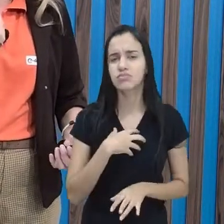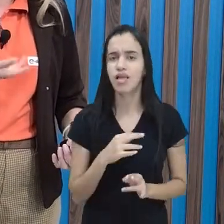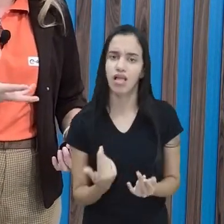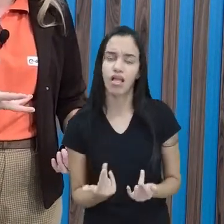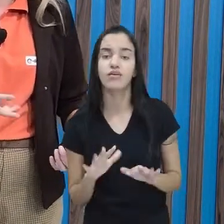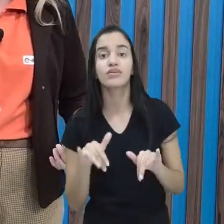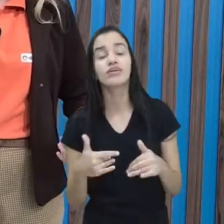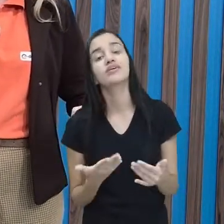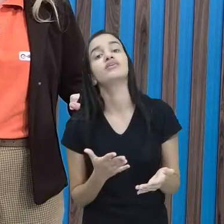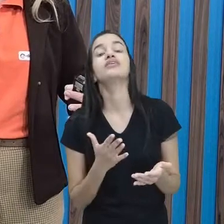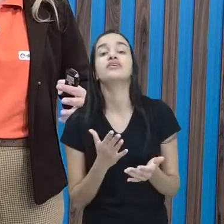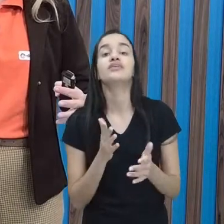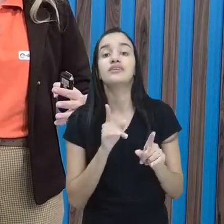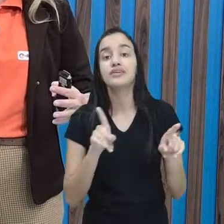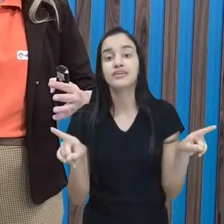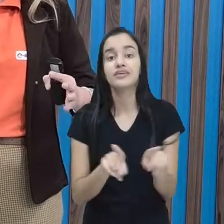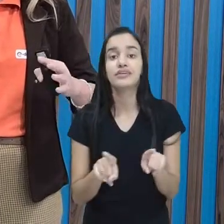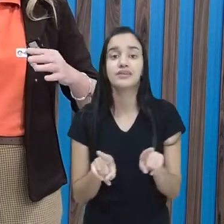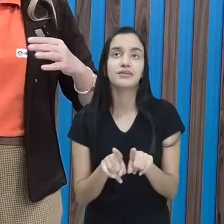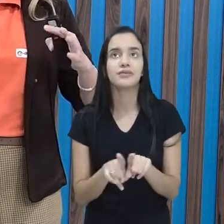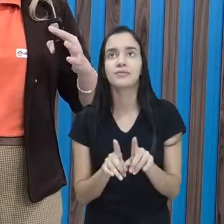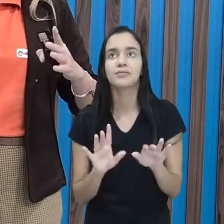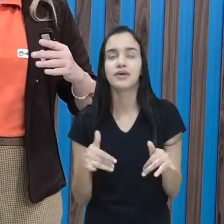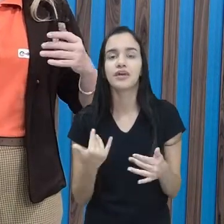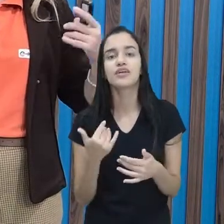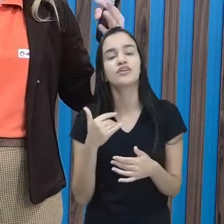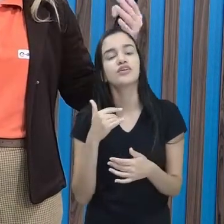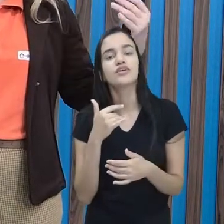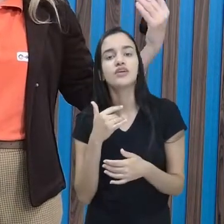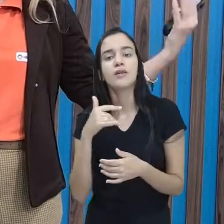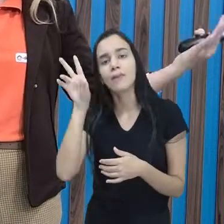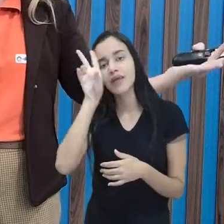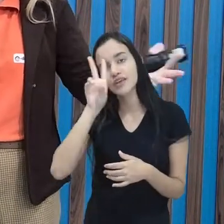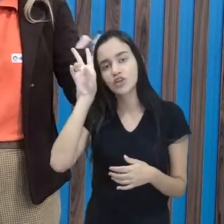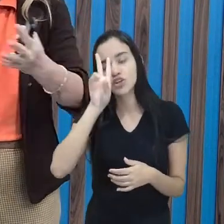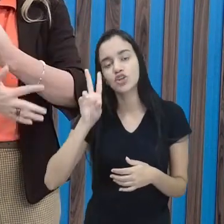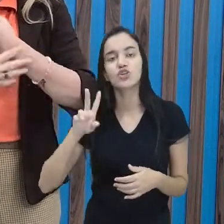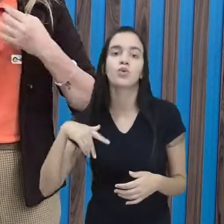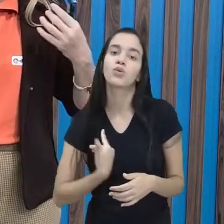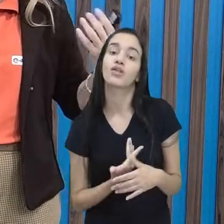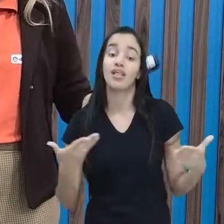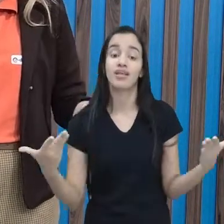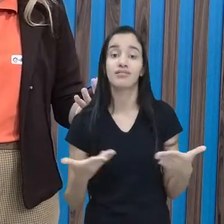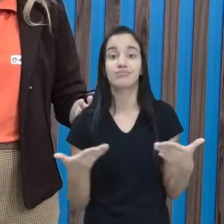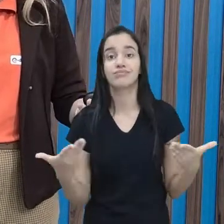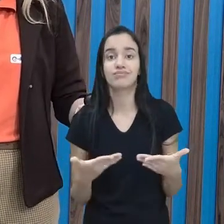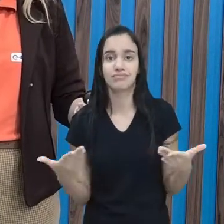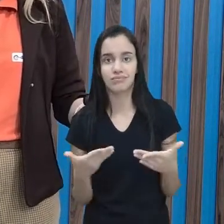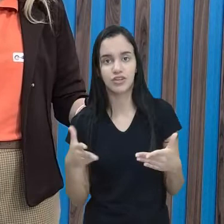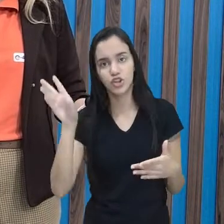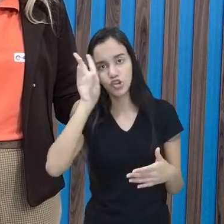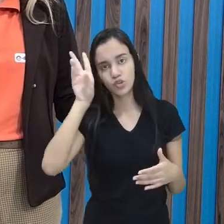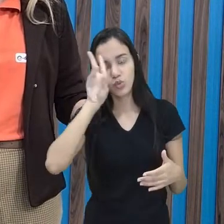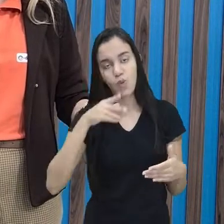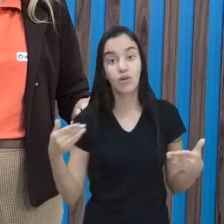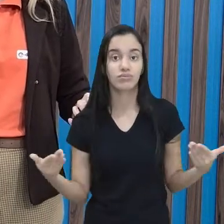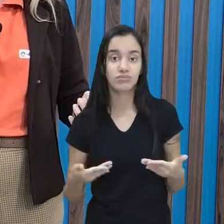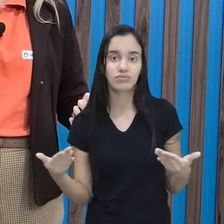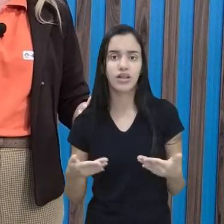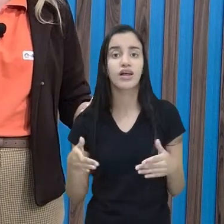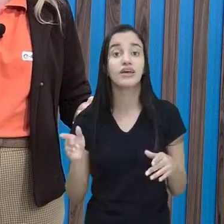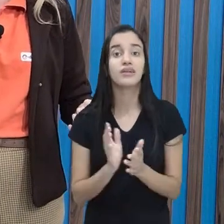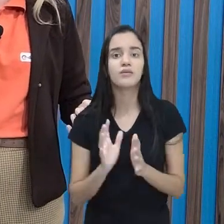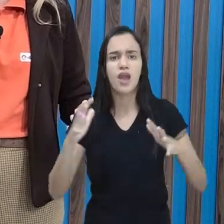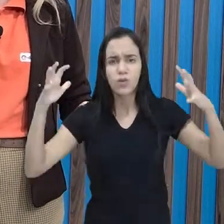contos modernos encontramos coisas da nossa atualidade, não é verdade? Contos